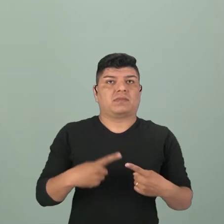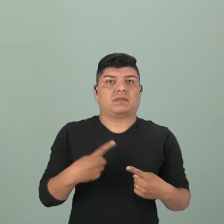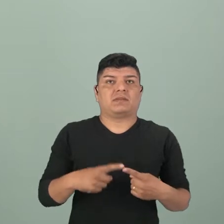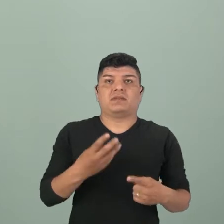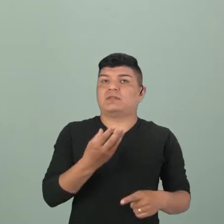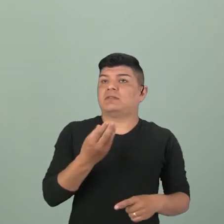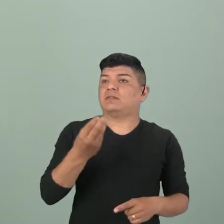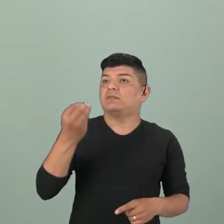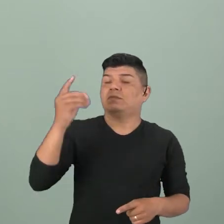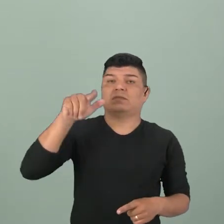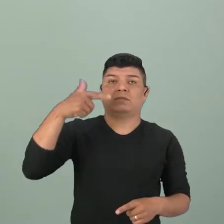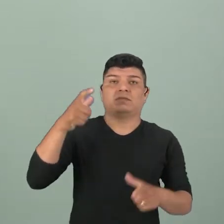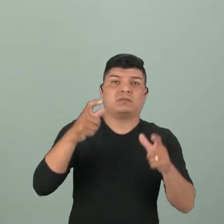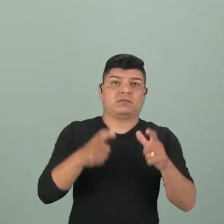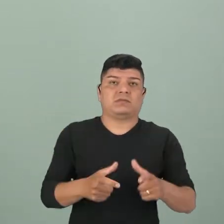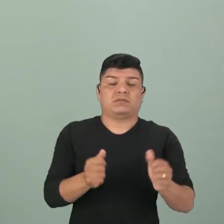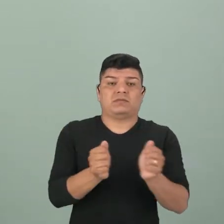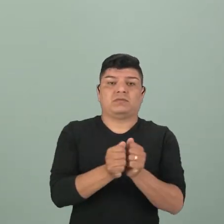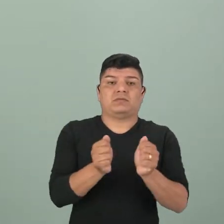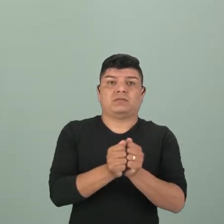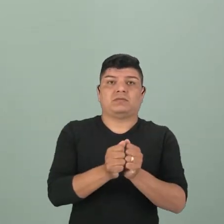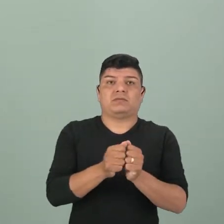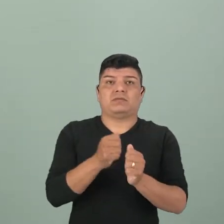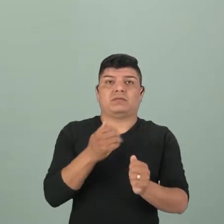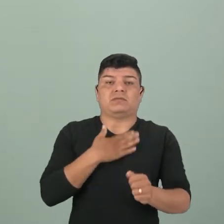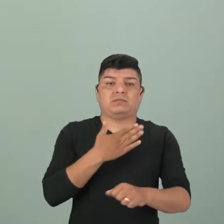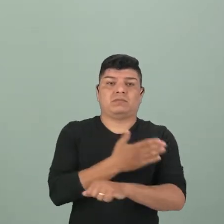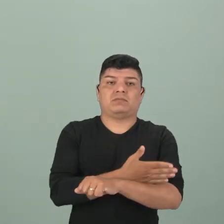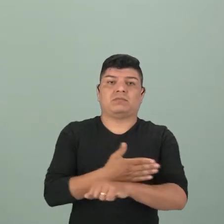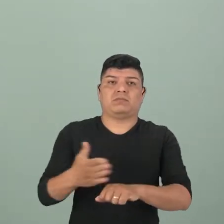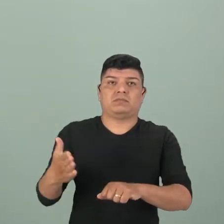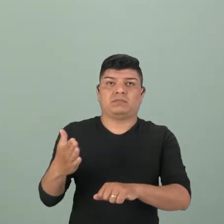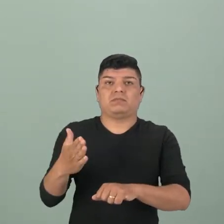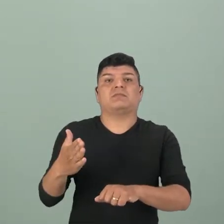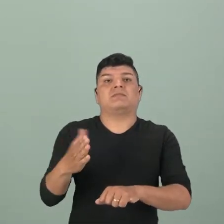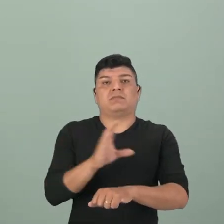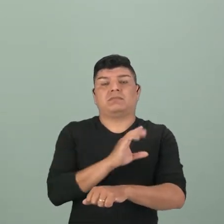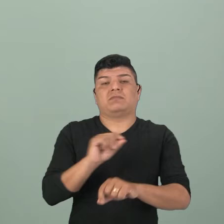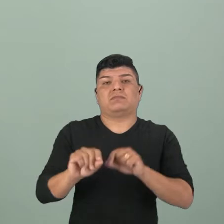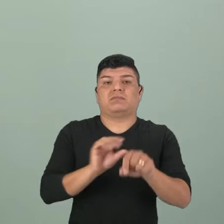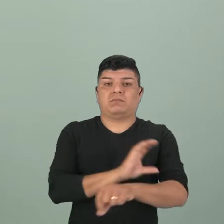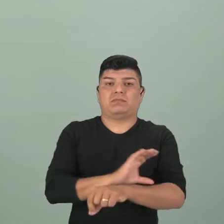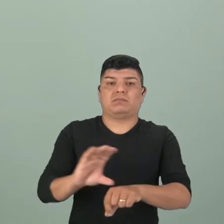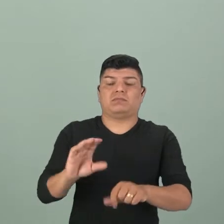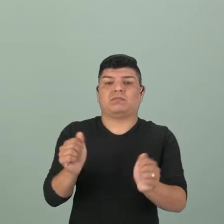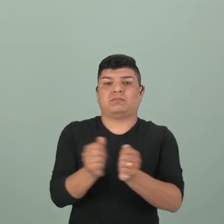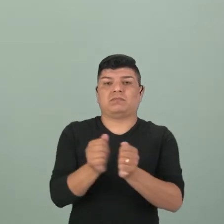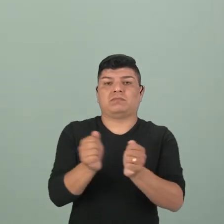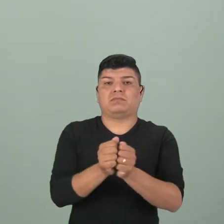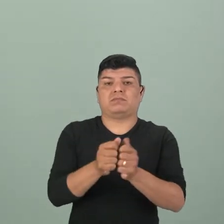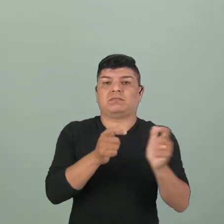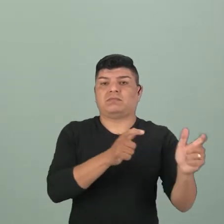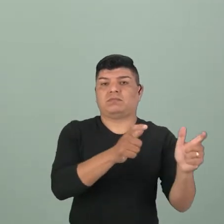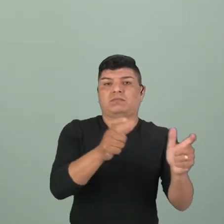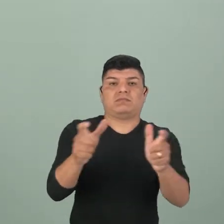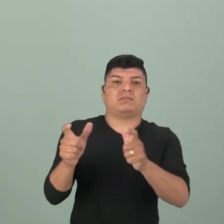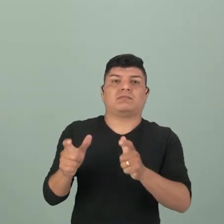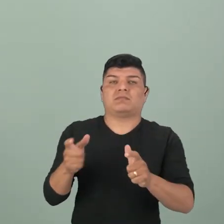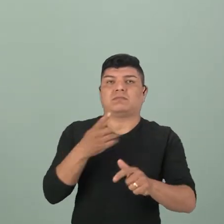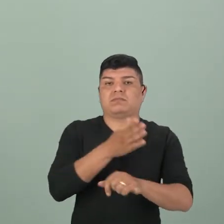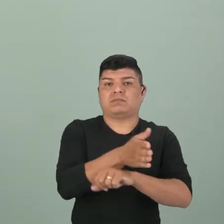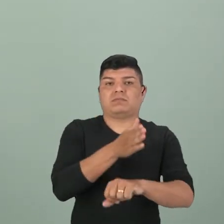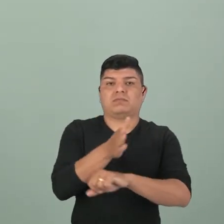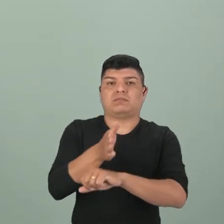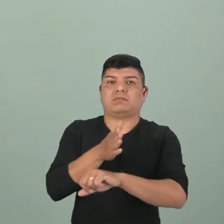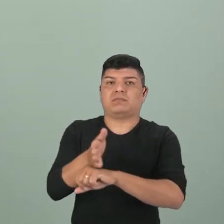eu viajei para outro lugar, levei junto o quê? Os meus costumes e as minhas tradições que nos acompanham para onde a gente vai.